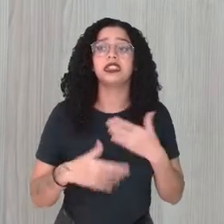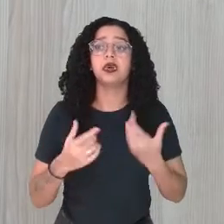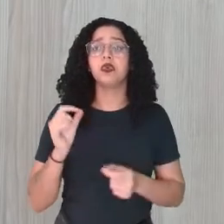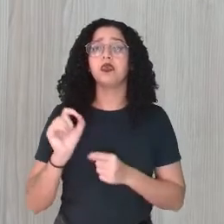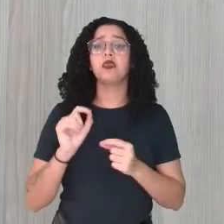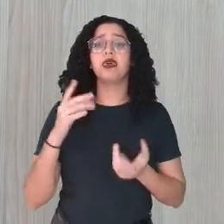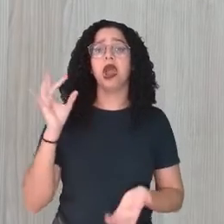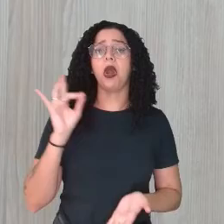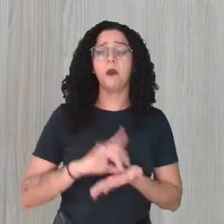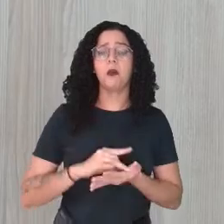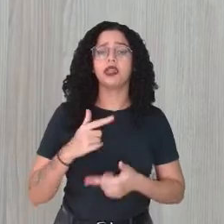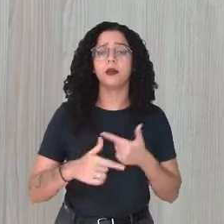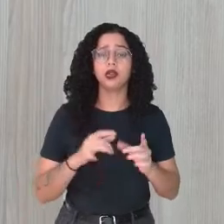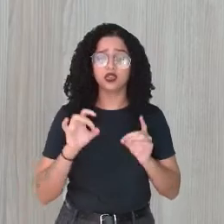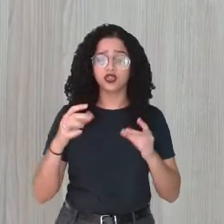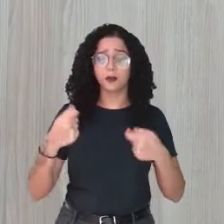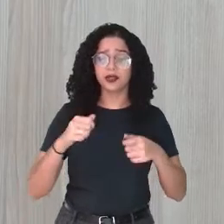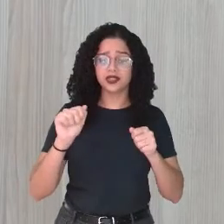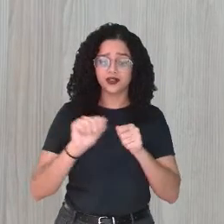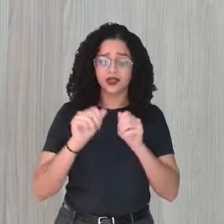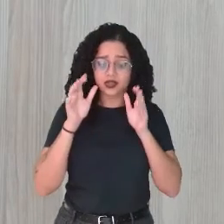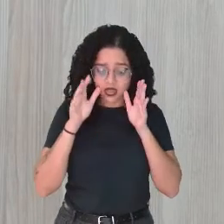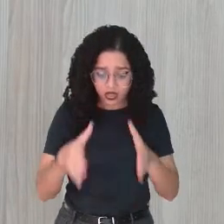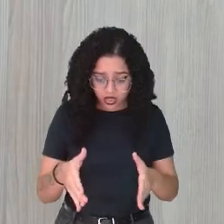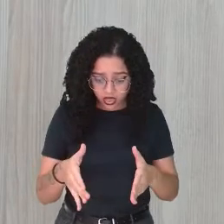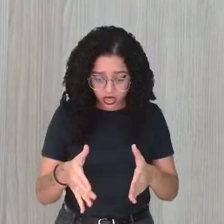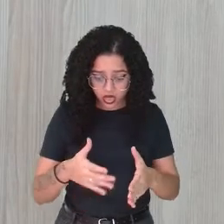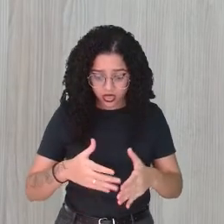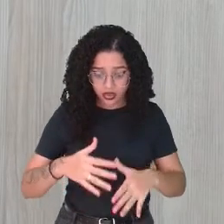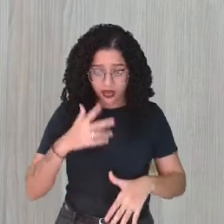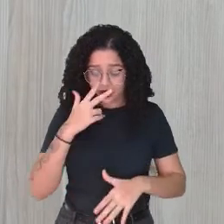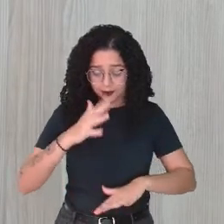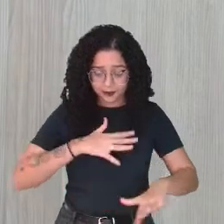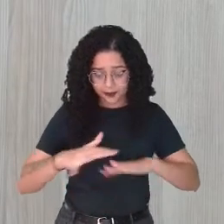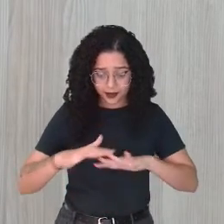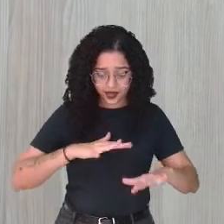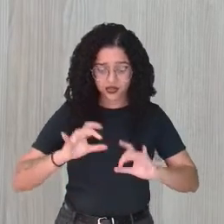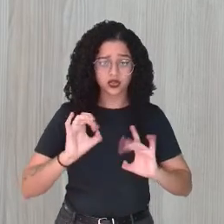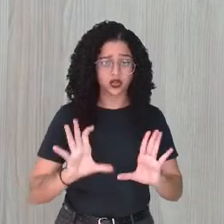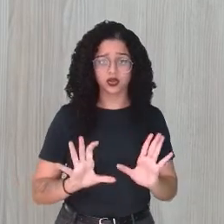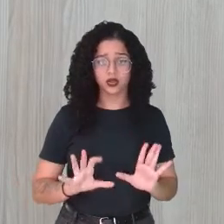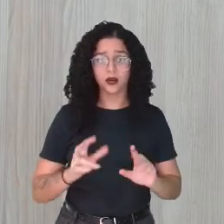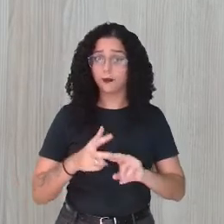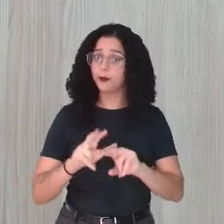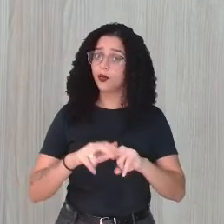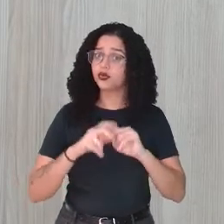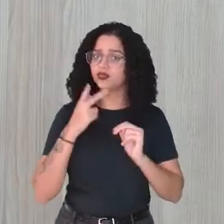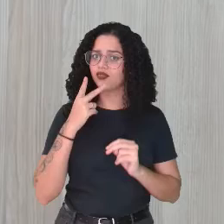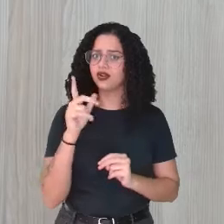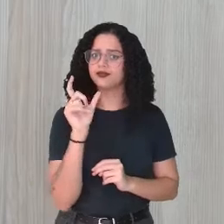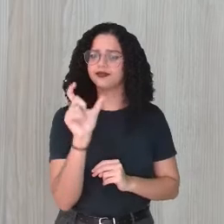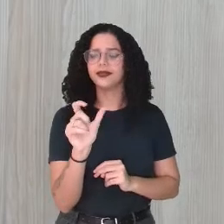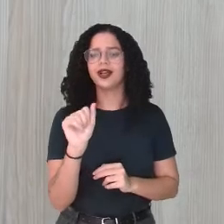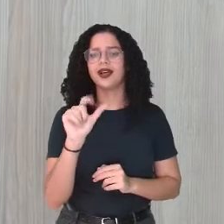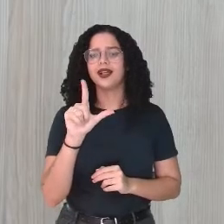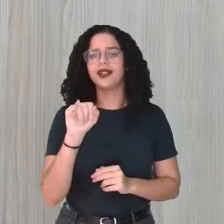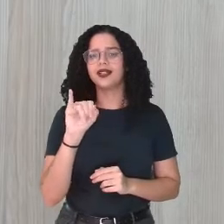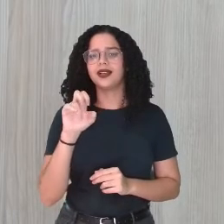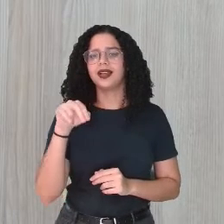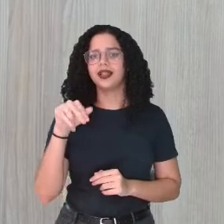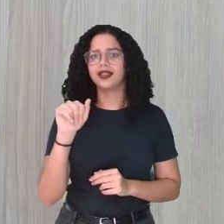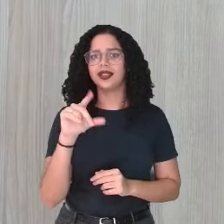ali, porque ele só tem que fazer um trabalho muito mecânico. Então, por isso que a gente fala alienado, né? Porque o